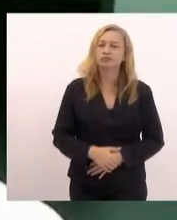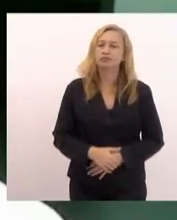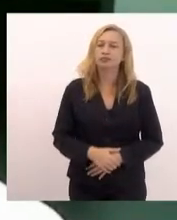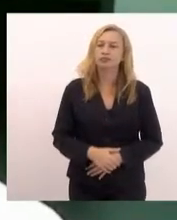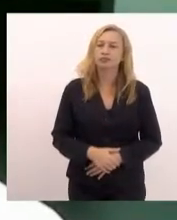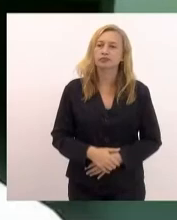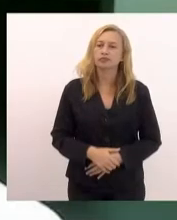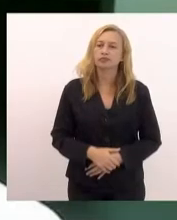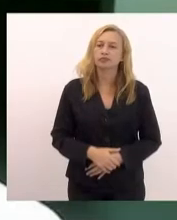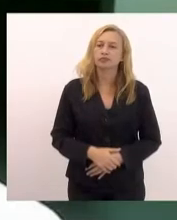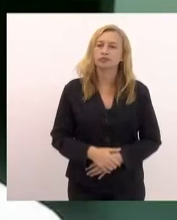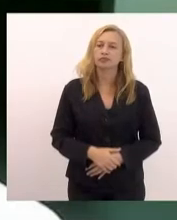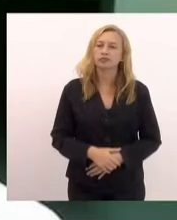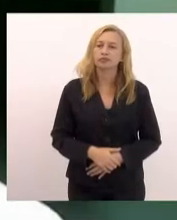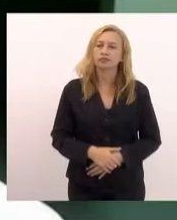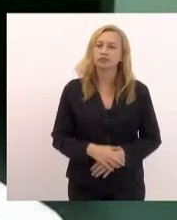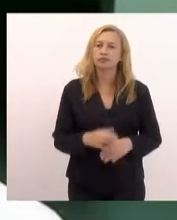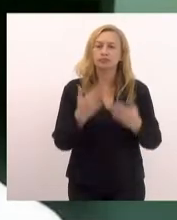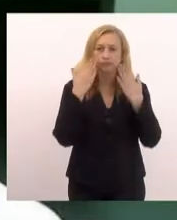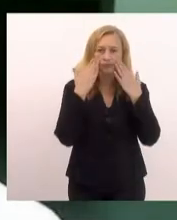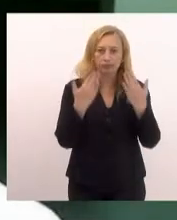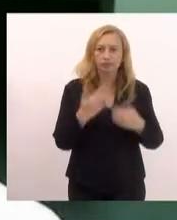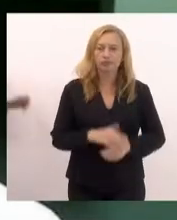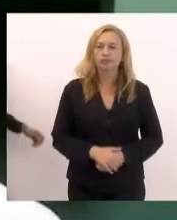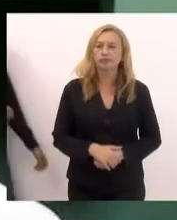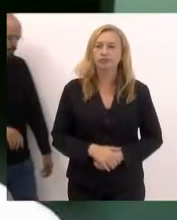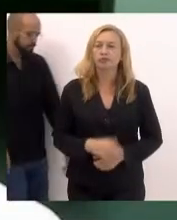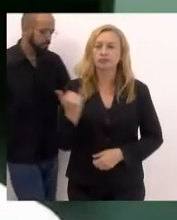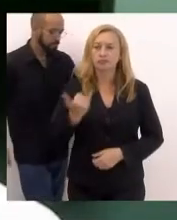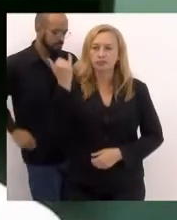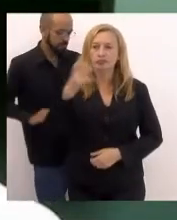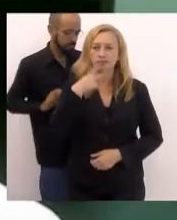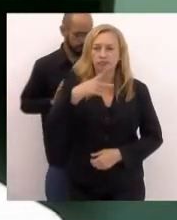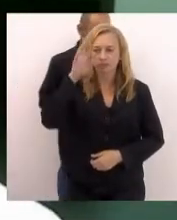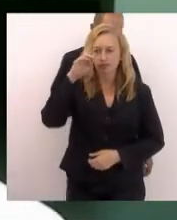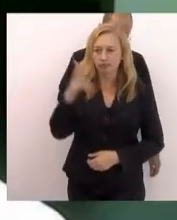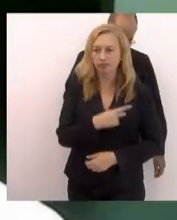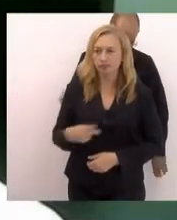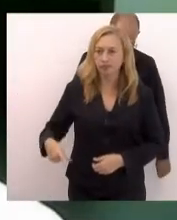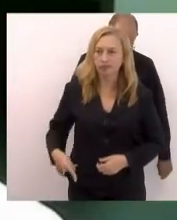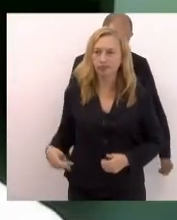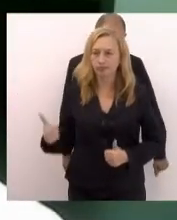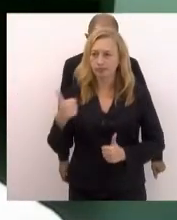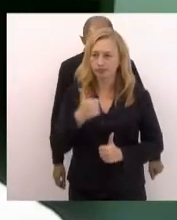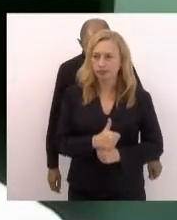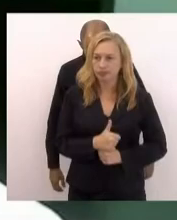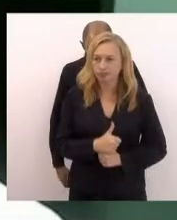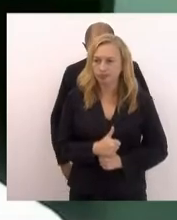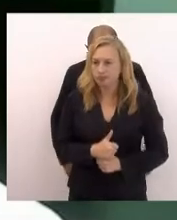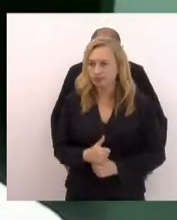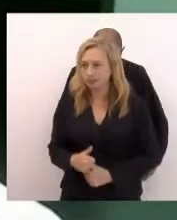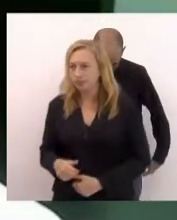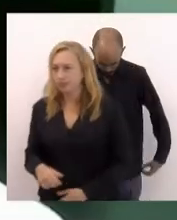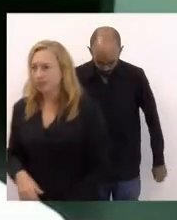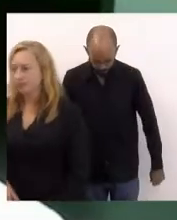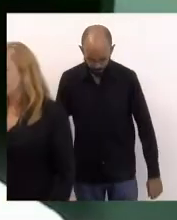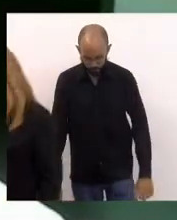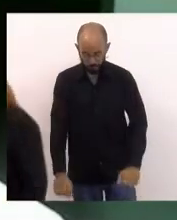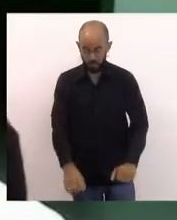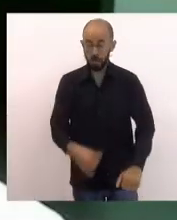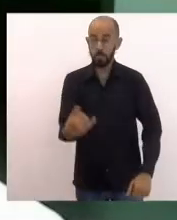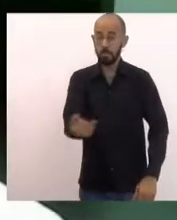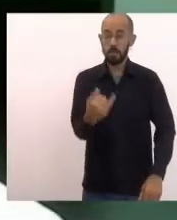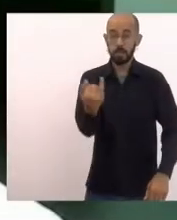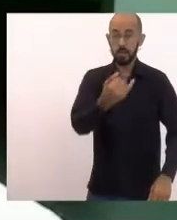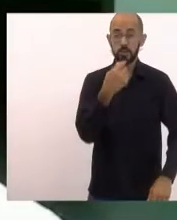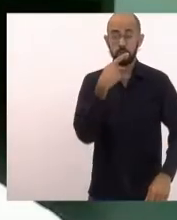quiserem se apresentar. Importante dizer, senhor presidente, que ela traz, né, um relato